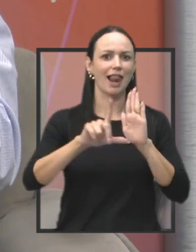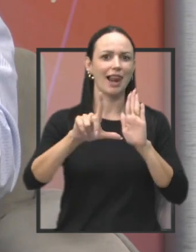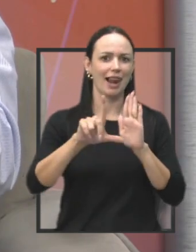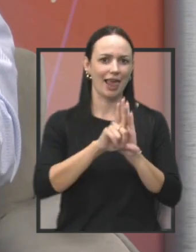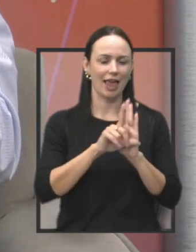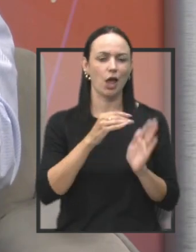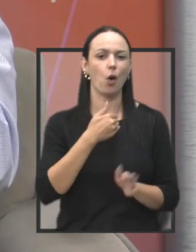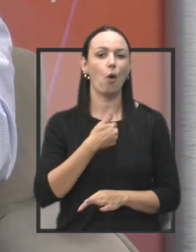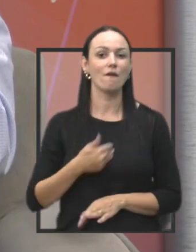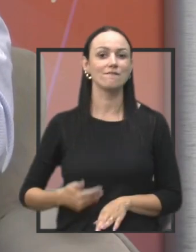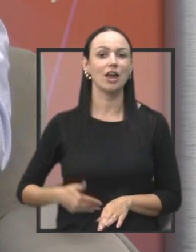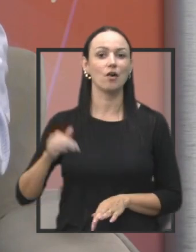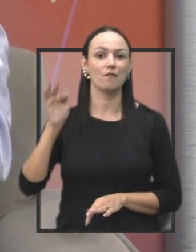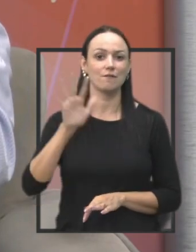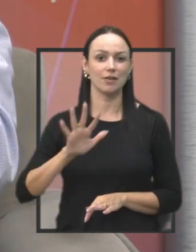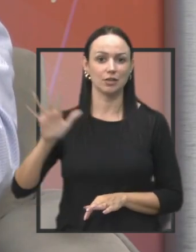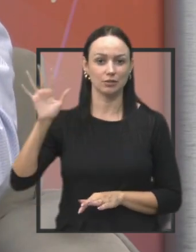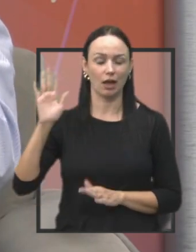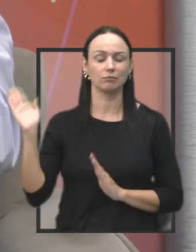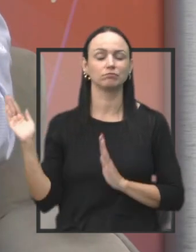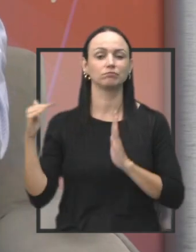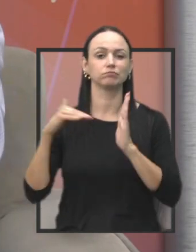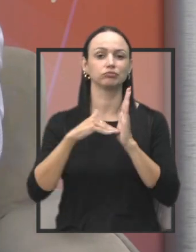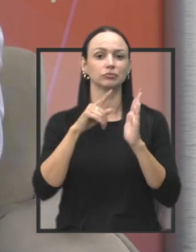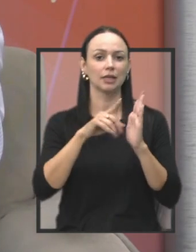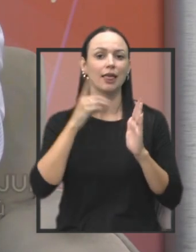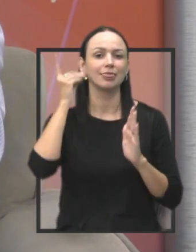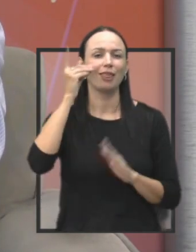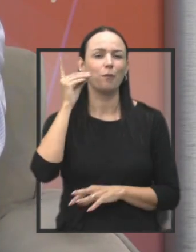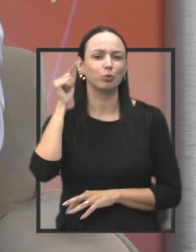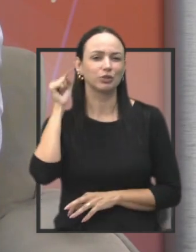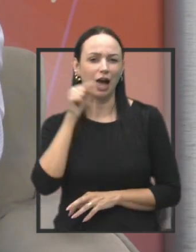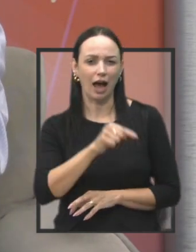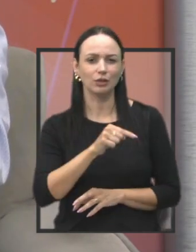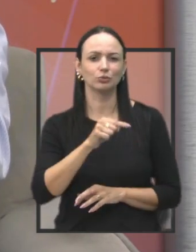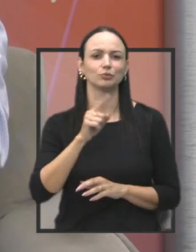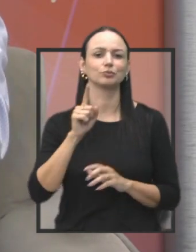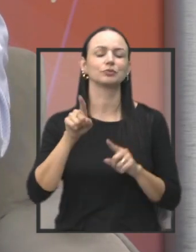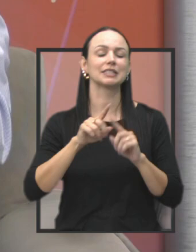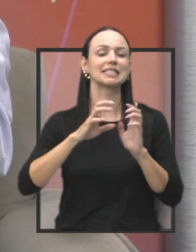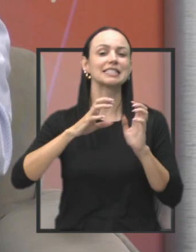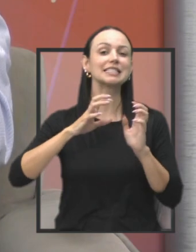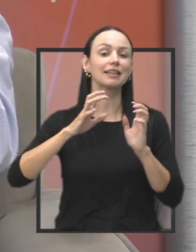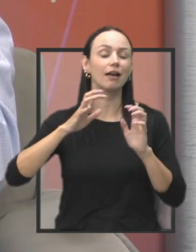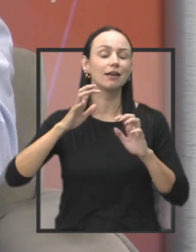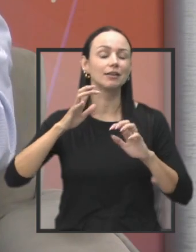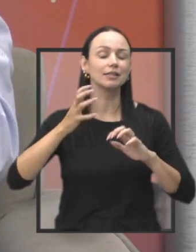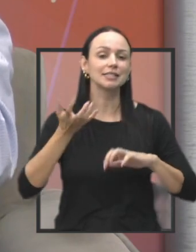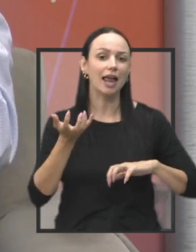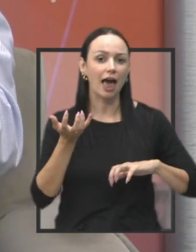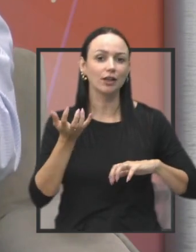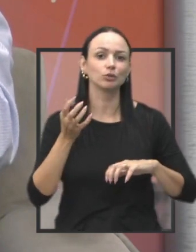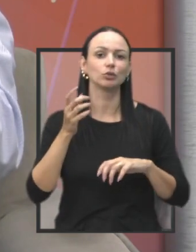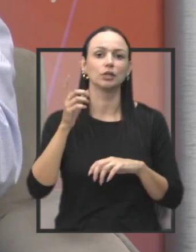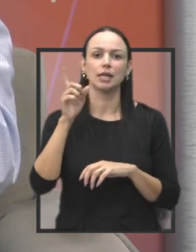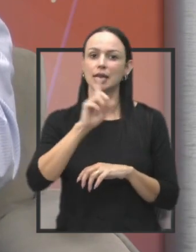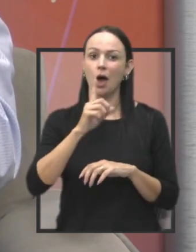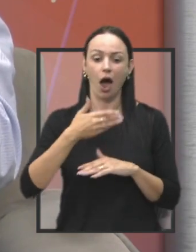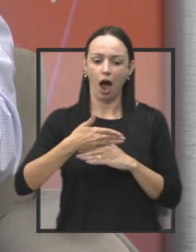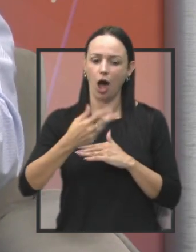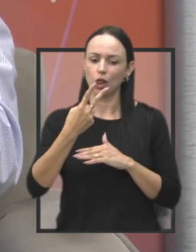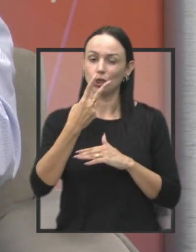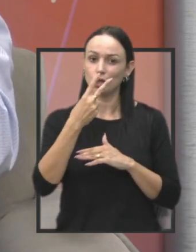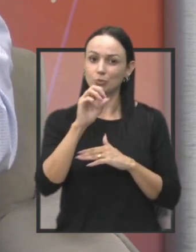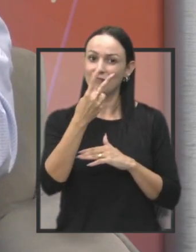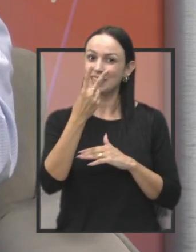governo federal enviou para a Câmara dos Deputados, para o Senado, não está valendo para